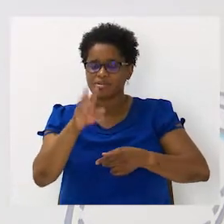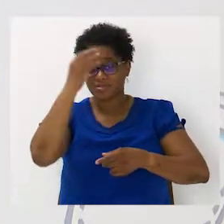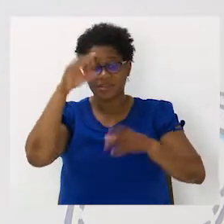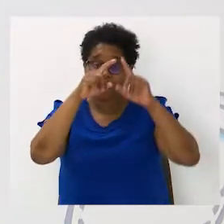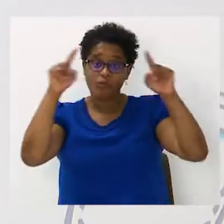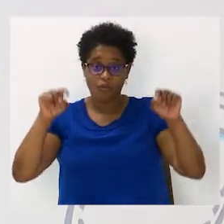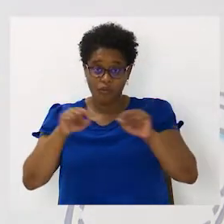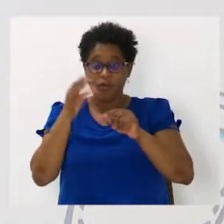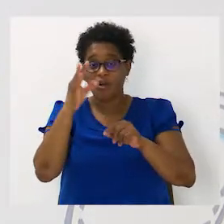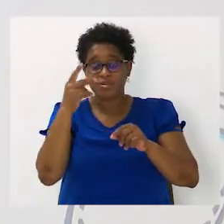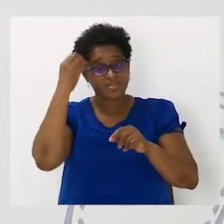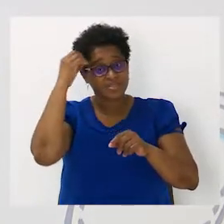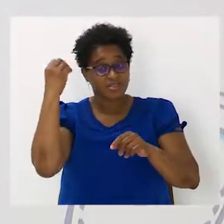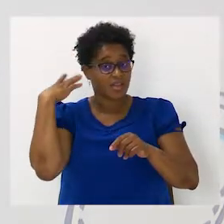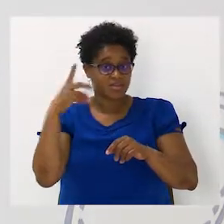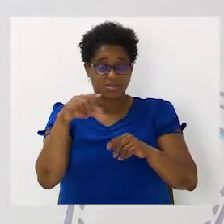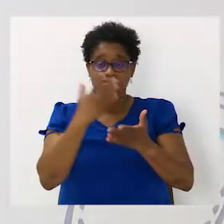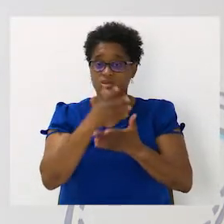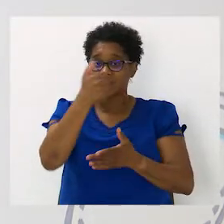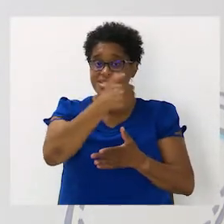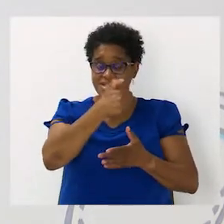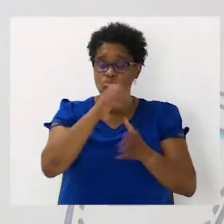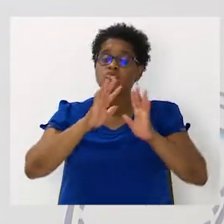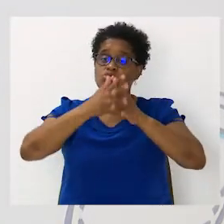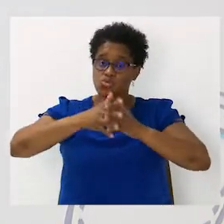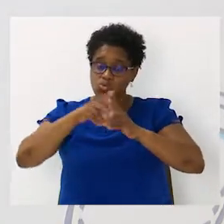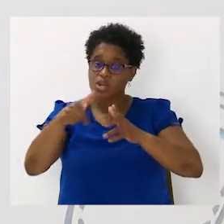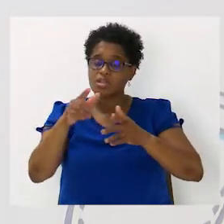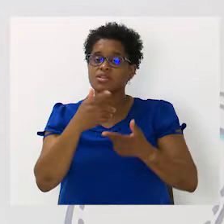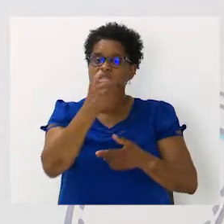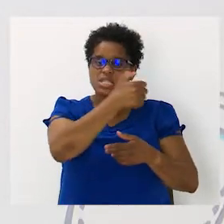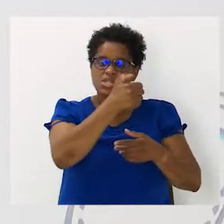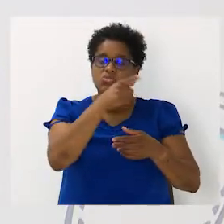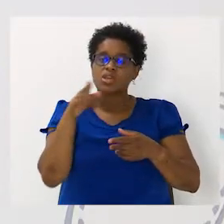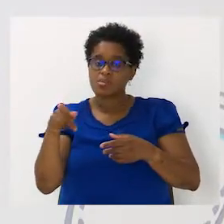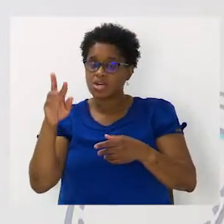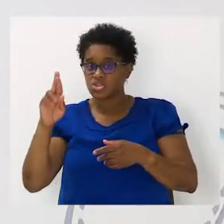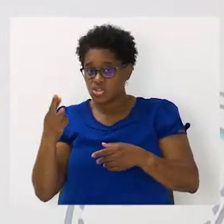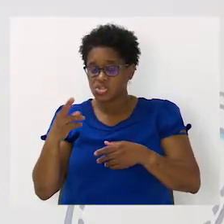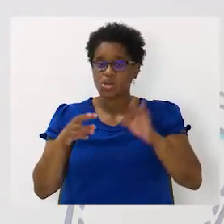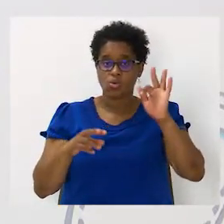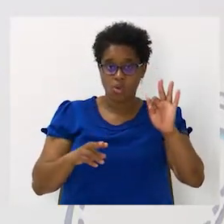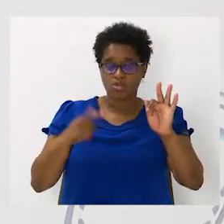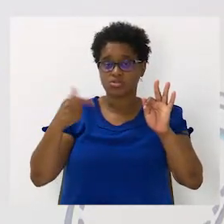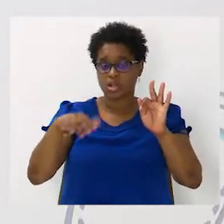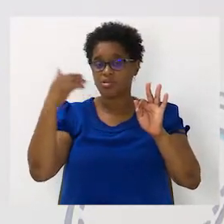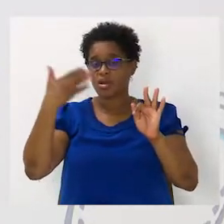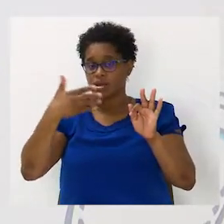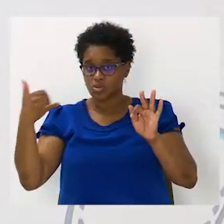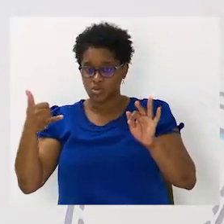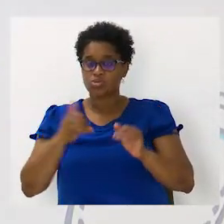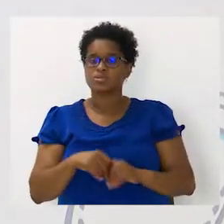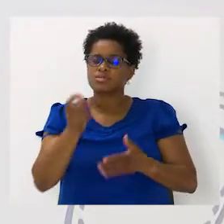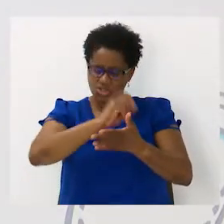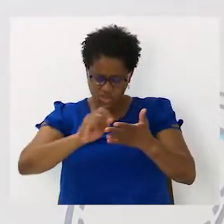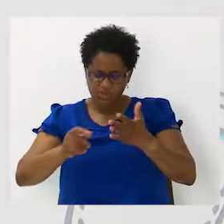vocês vão determinar a partir da fórmula, não se esqueçam, só uma dica. 5 estrutura dessa forma. 5 está